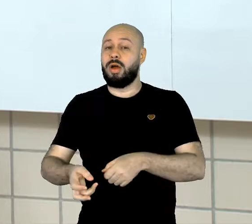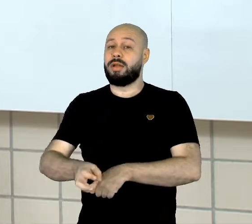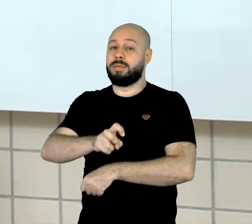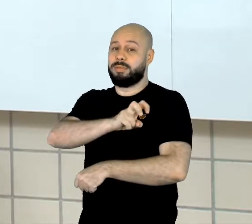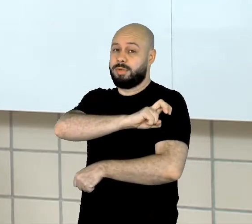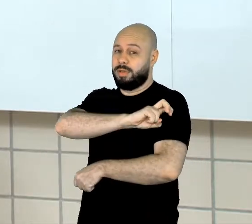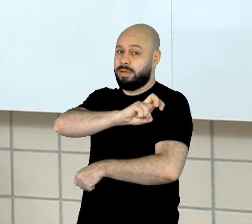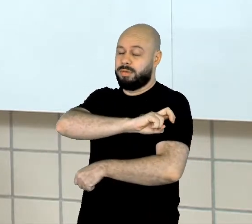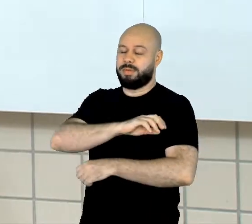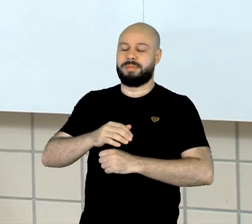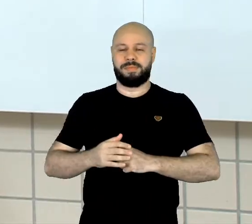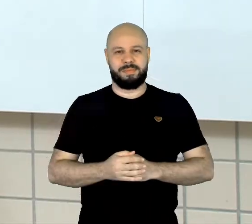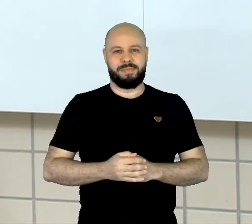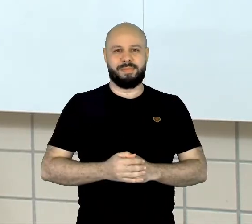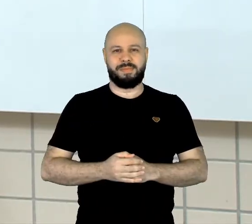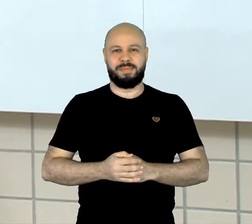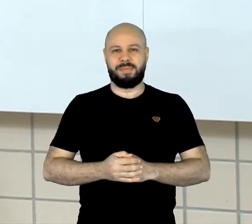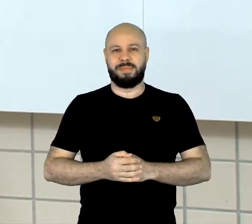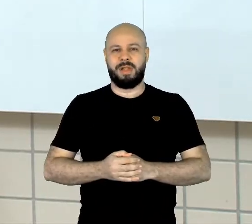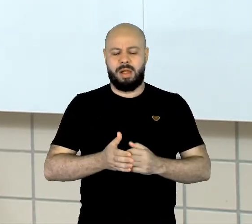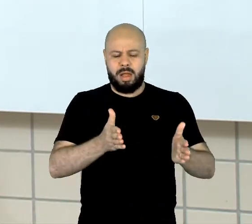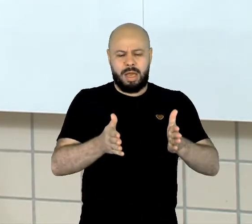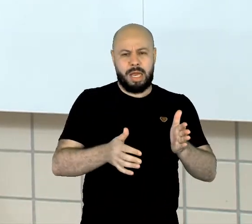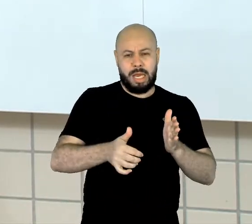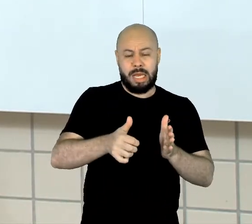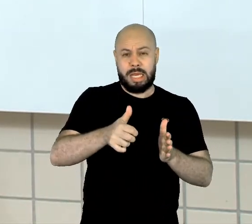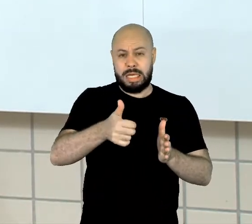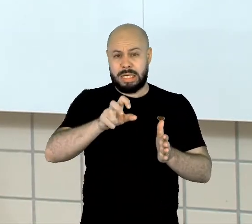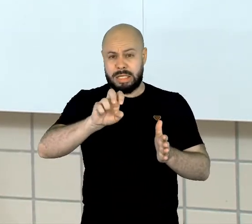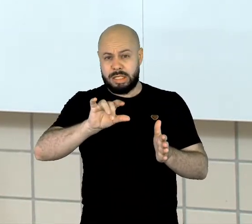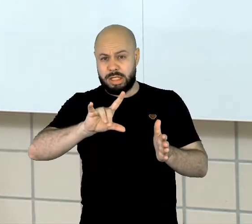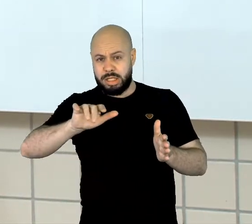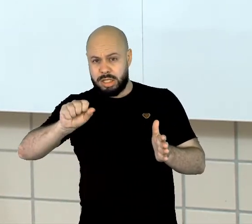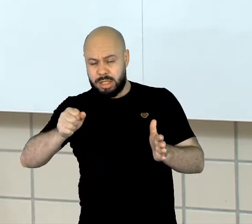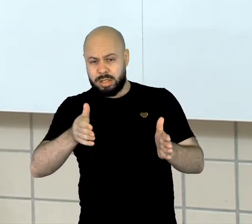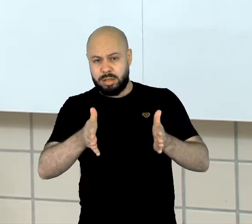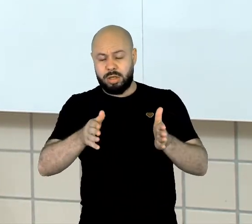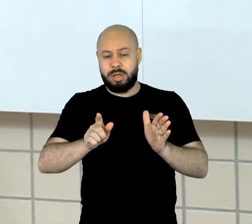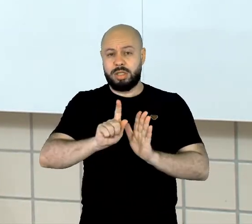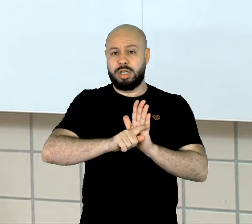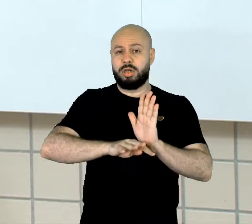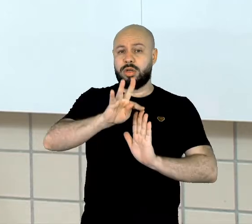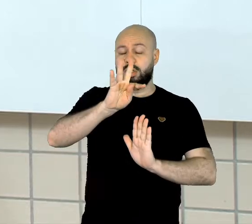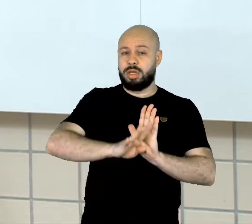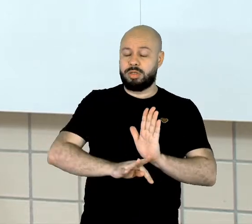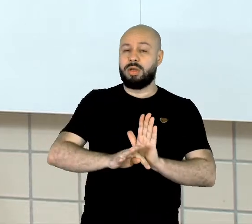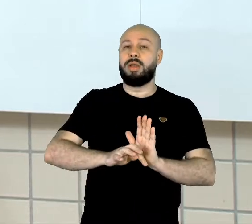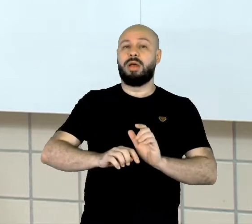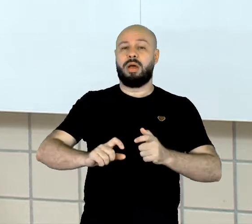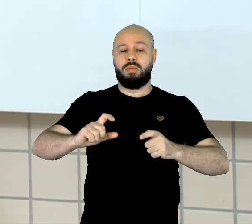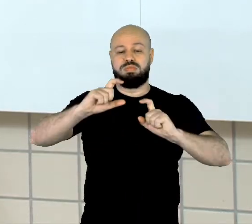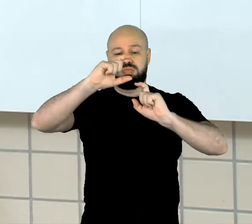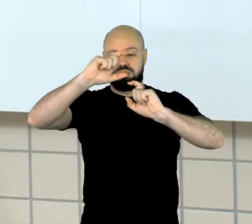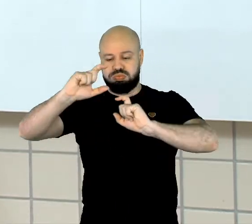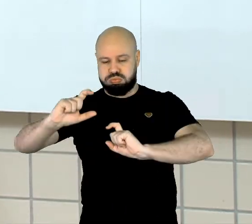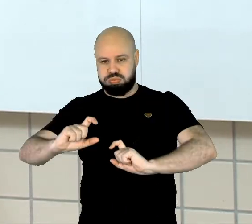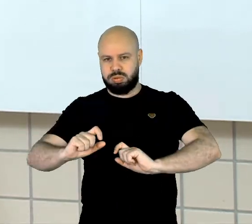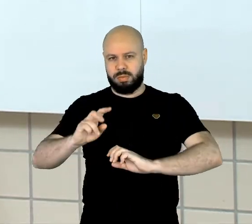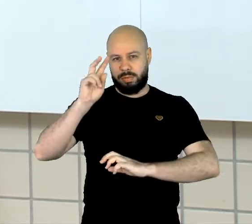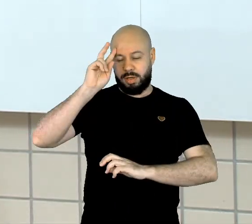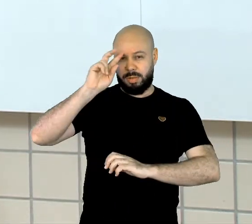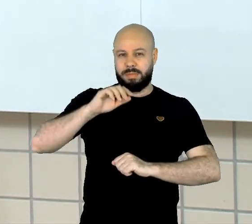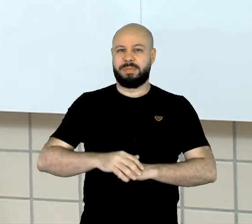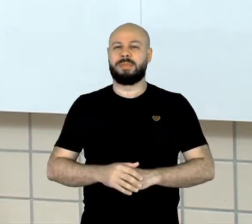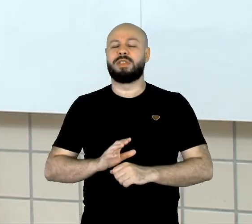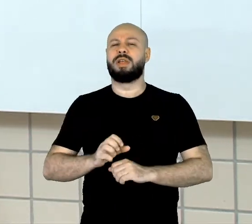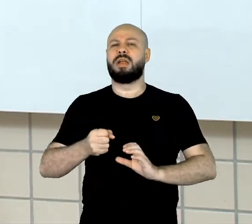Municipal Monteiro Lobato. Durante essa quinzena, nós estamos trabalhando com o gênero textual História em Quadrinhos. Lembram? Já vimos